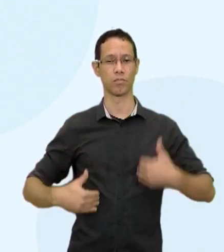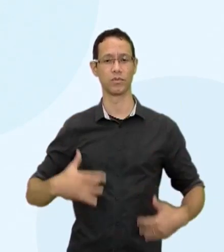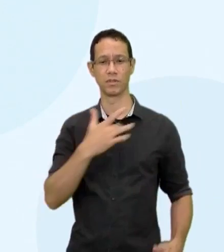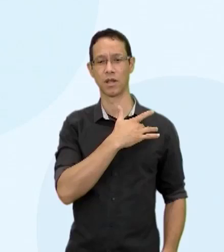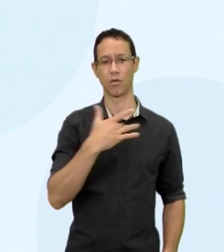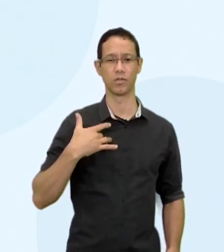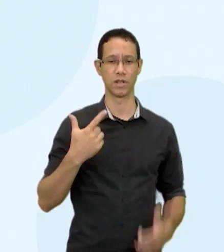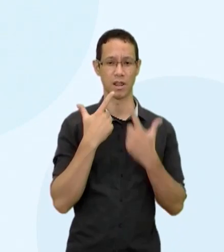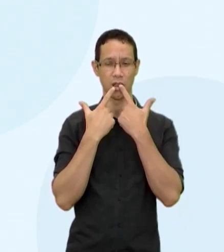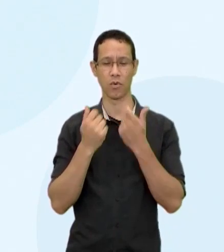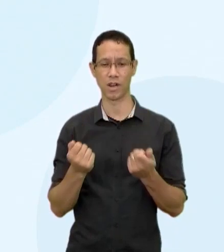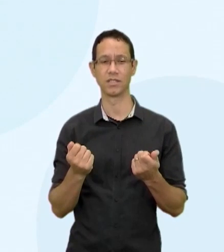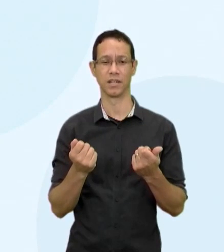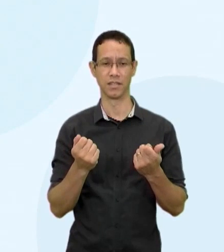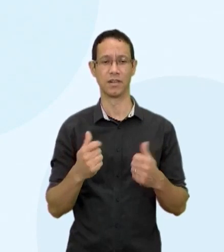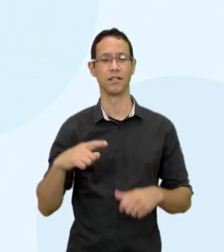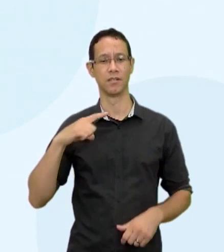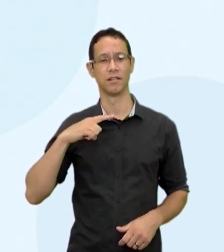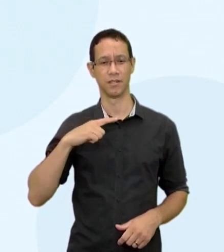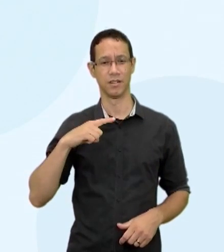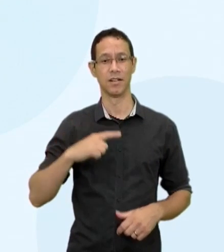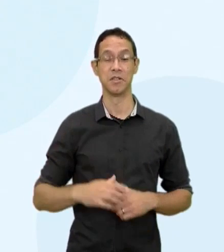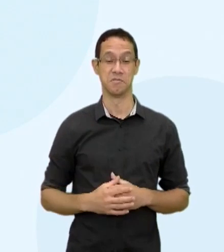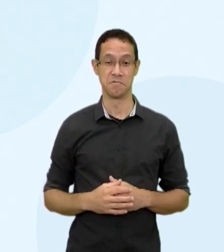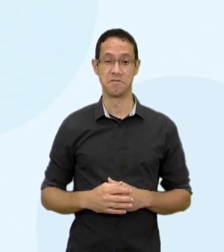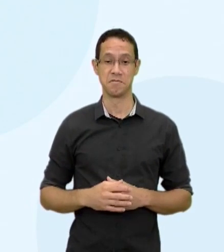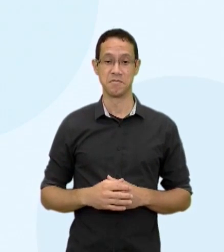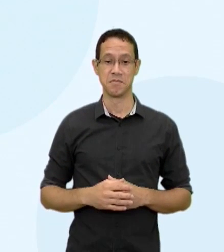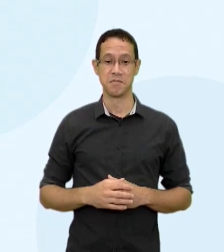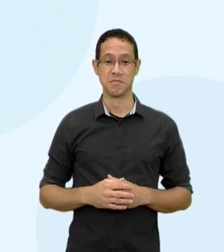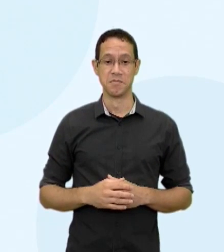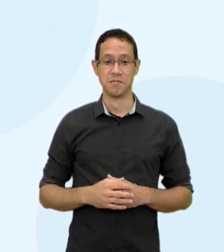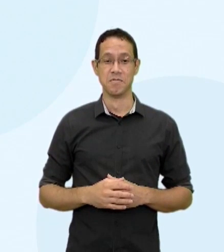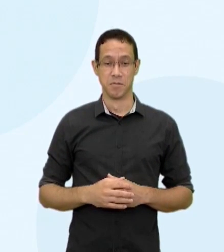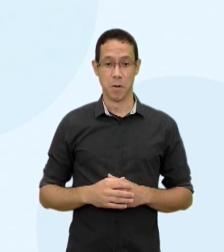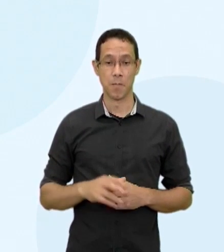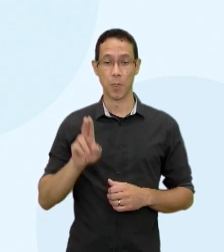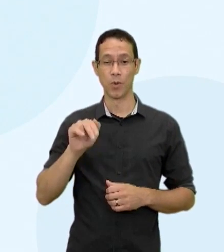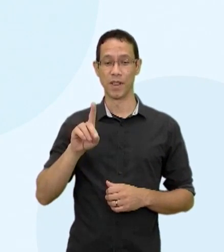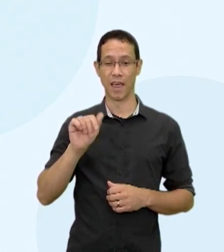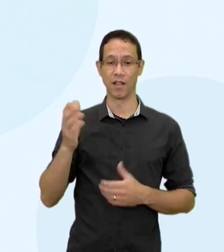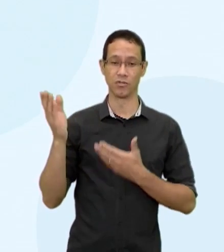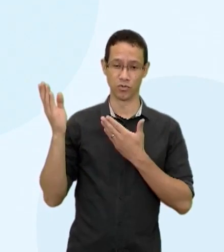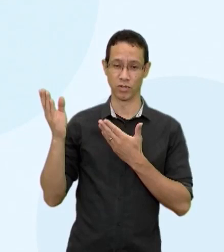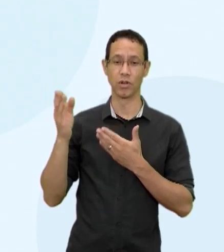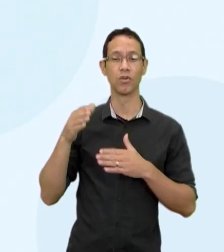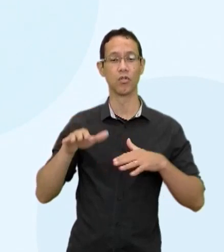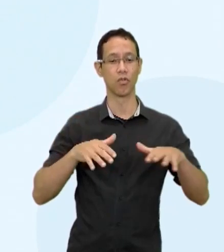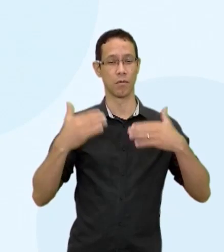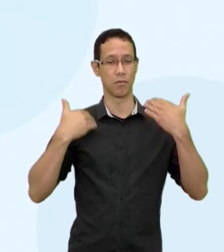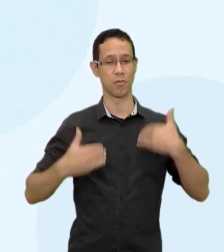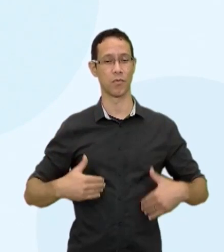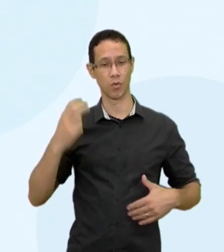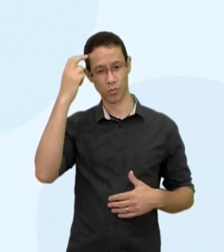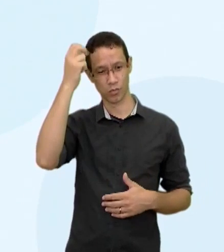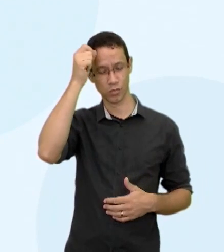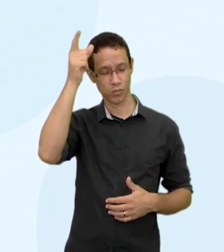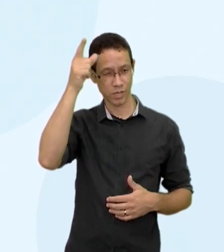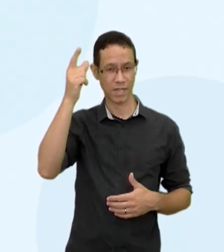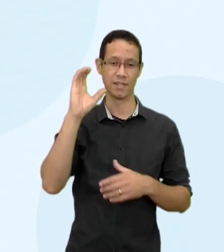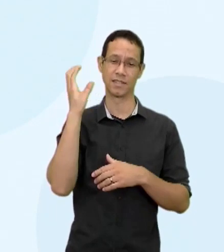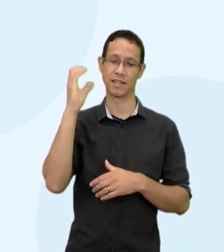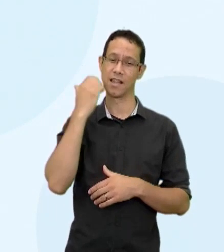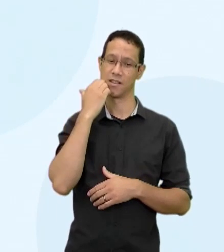corpo, saúde e linguagens. Vim até de esportista hoje. Unidade curricular, corpos em movimento, cultura e ciência.